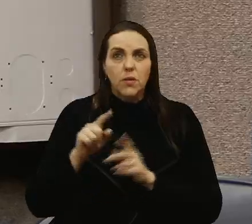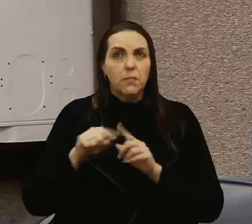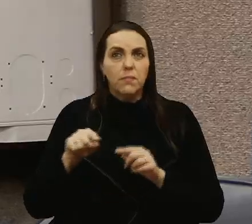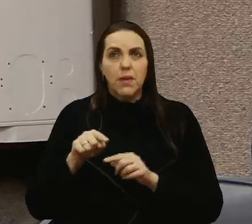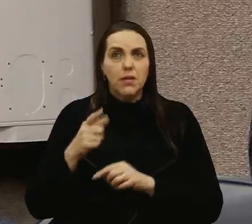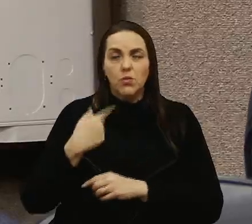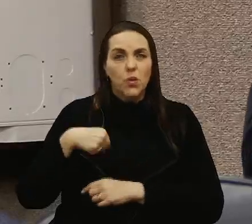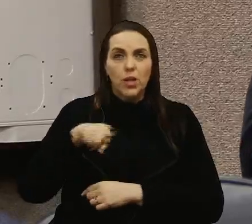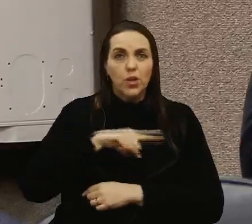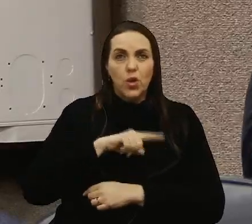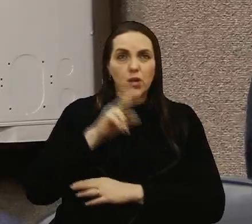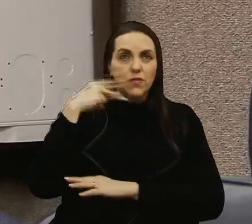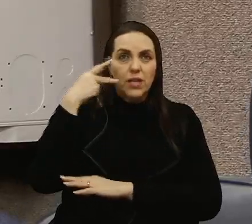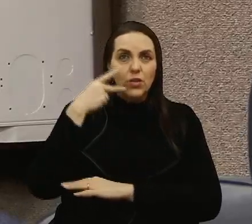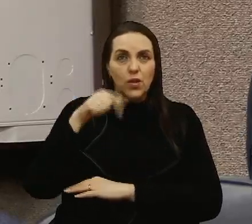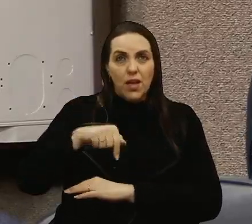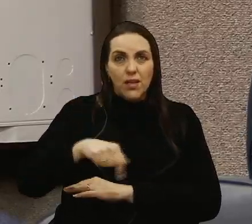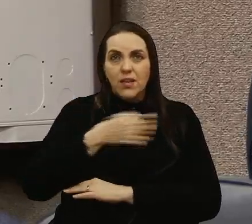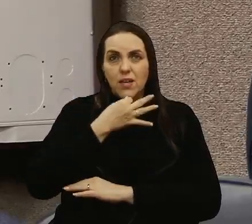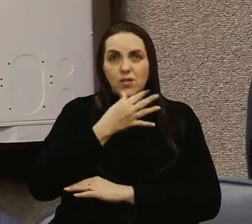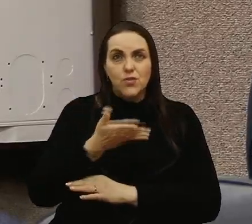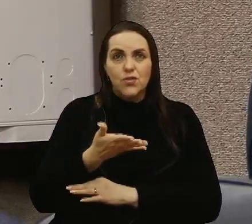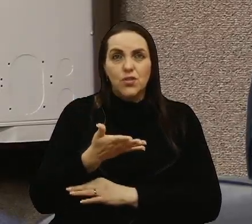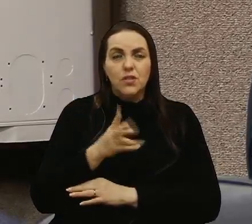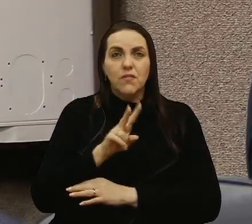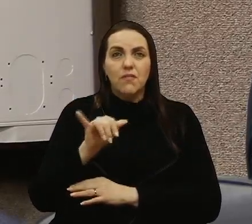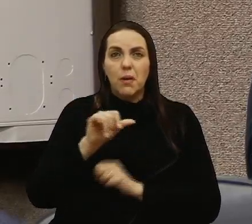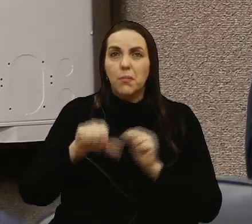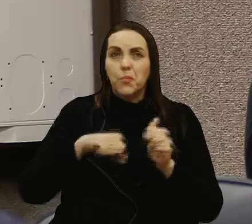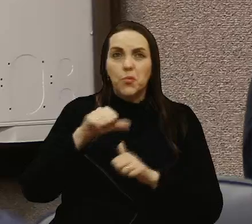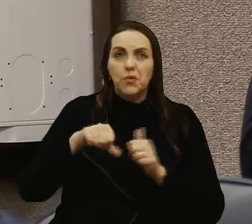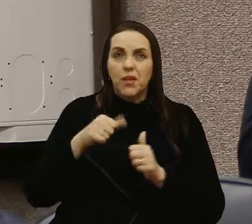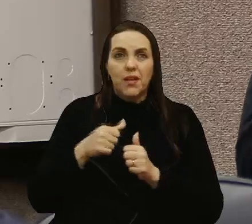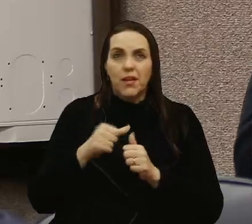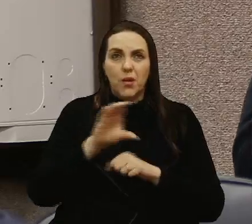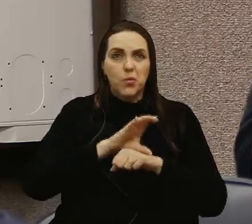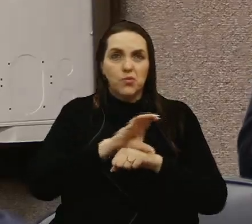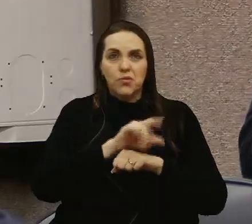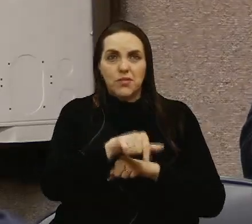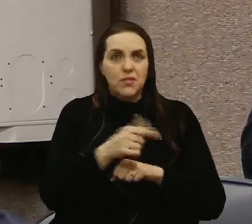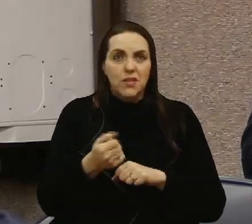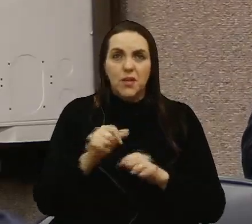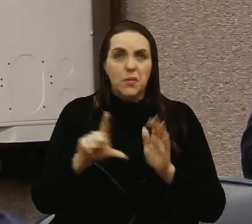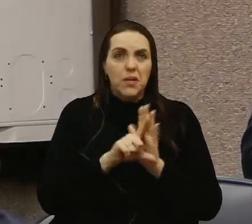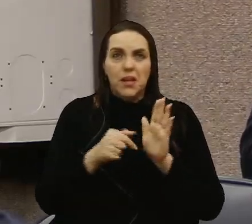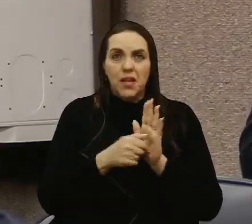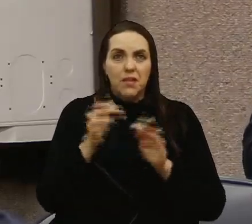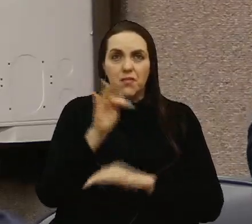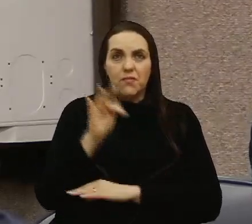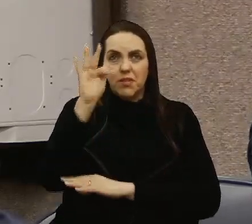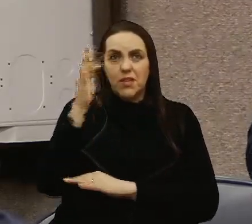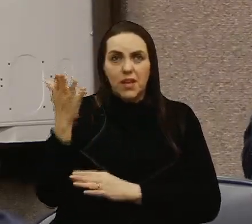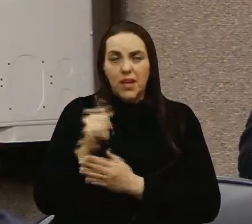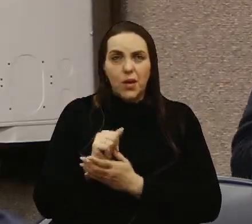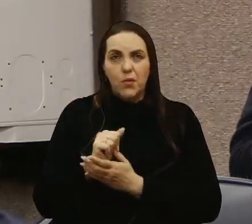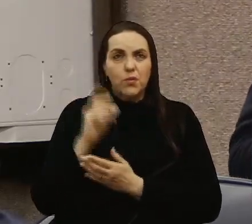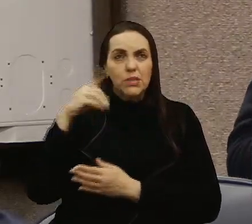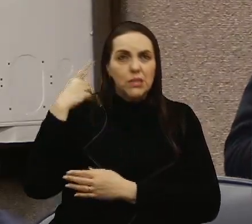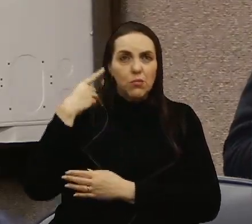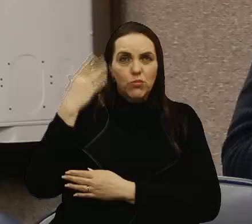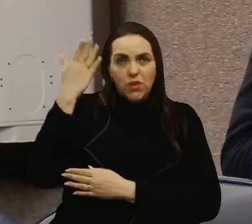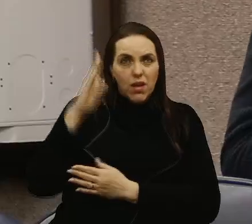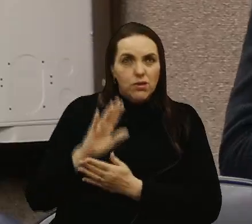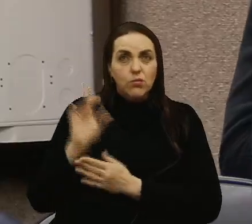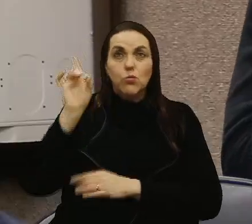ser nós, vereadores aqui de Caxias do Sul, que vamos alterar a Constituição, vamos alterar essa lei, é uma lei federal, é lá os deputados. Um dia, quando